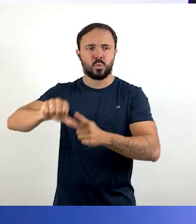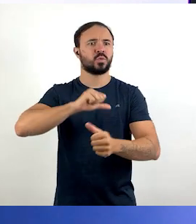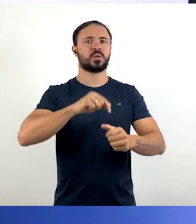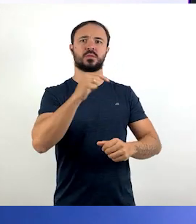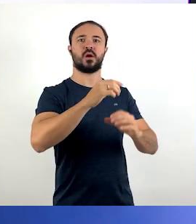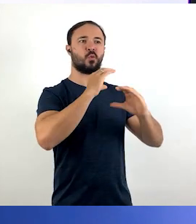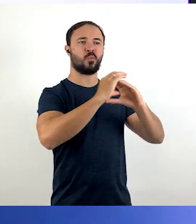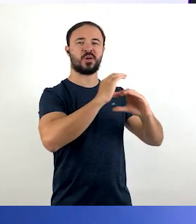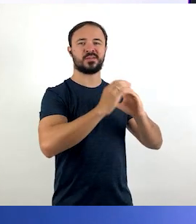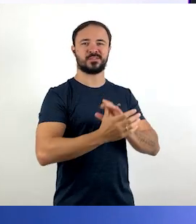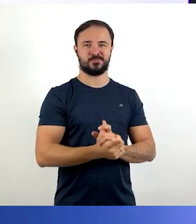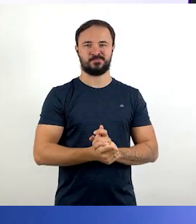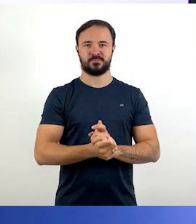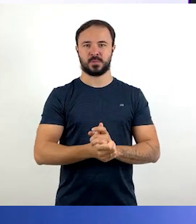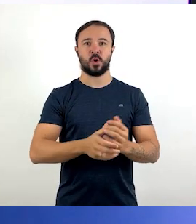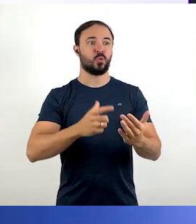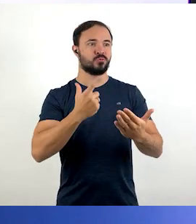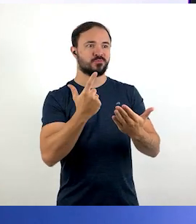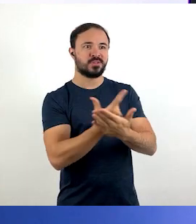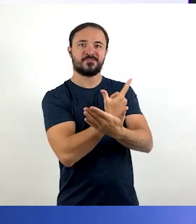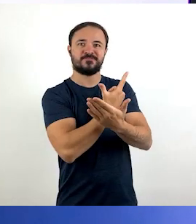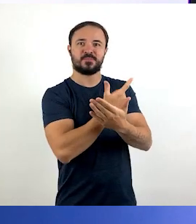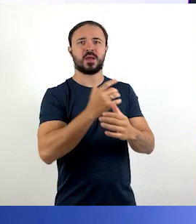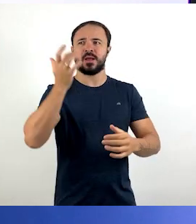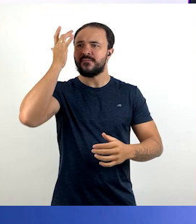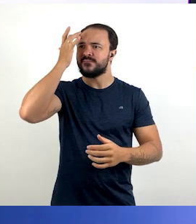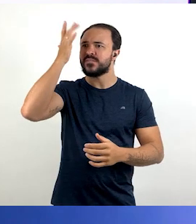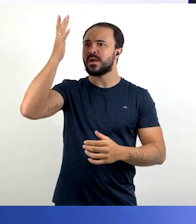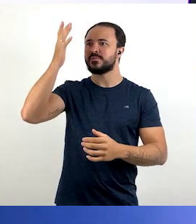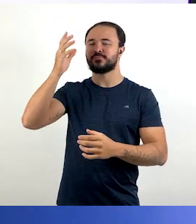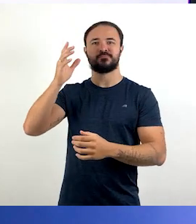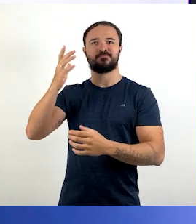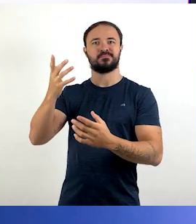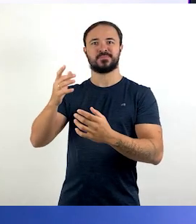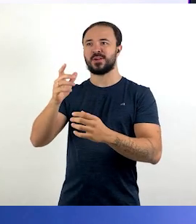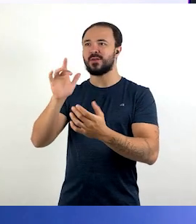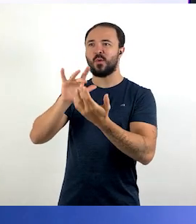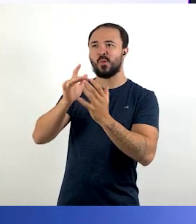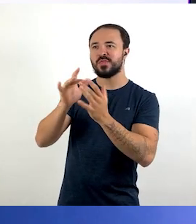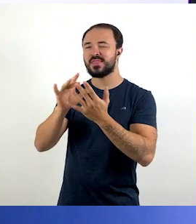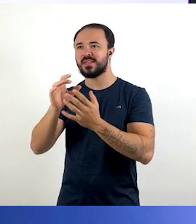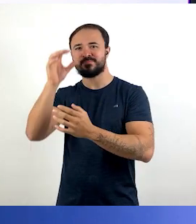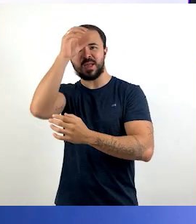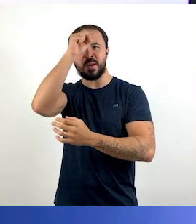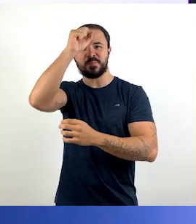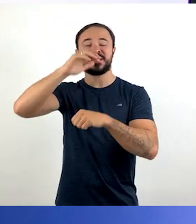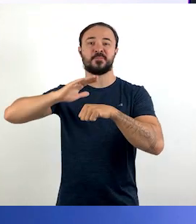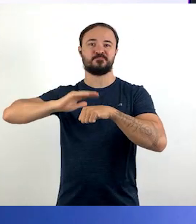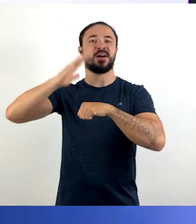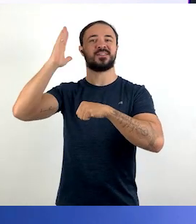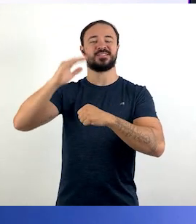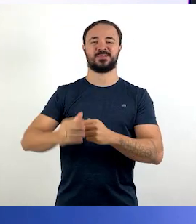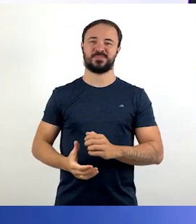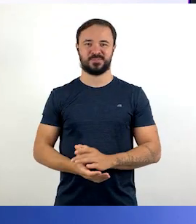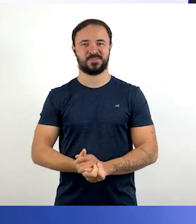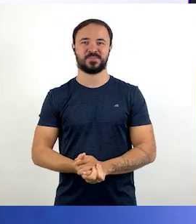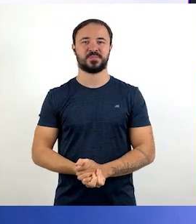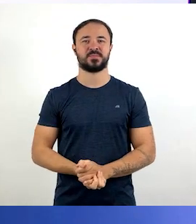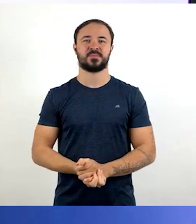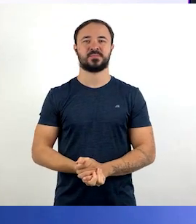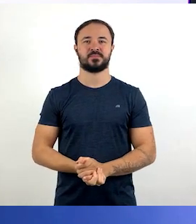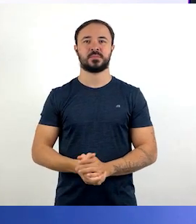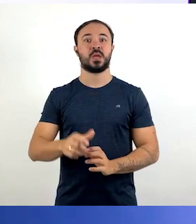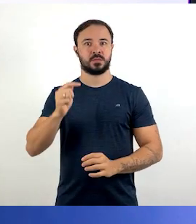comunicação. Os livros ficaram mais acessíveis e o conhecimento começou a se expandir. Então esse foi um dos primeiros marcos na nossa